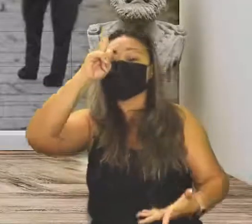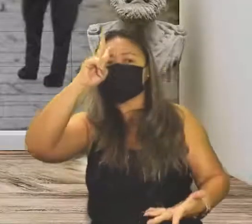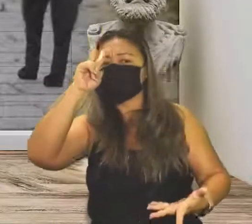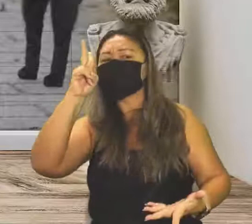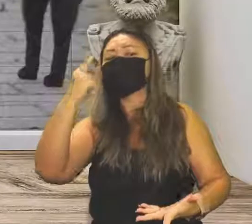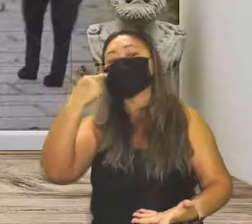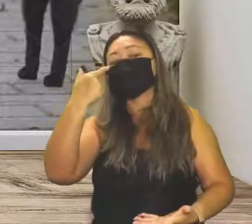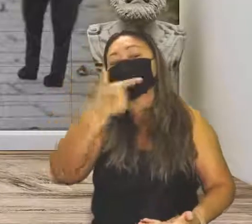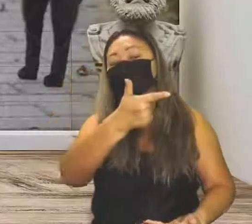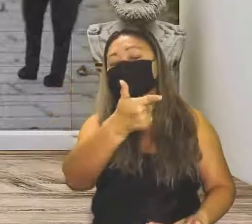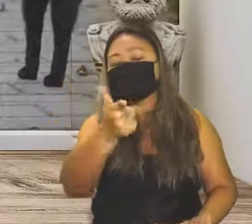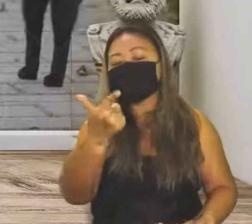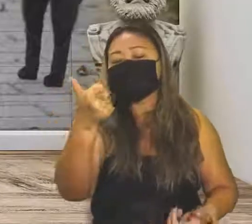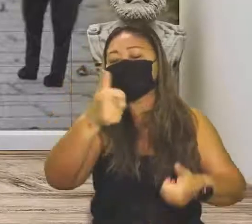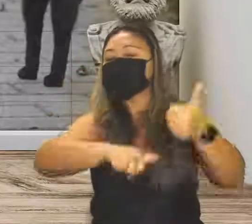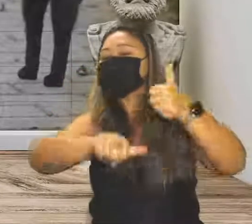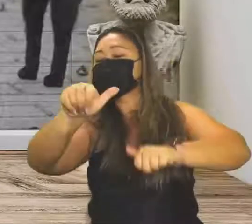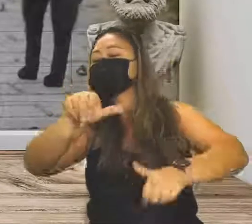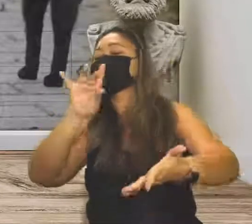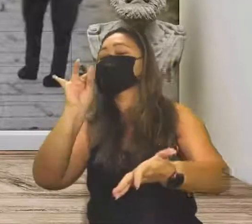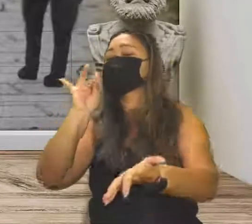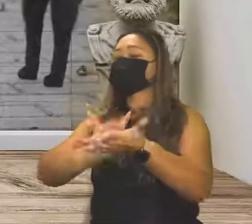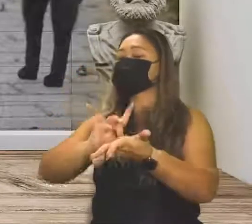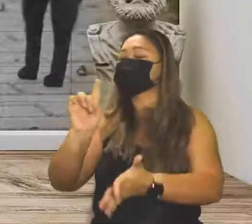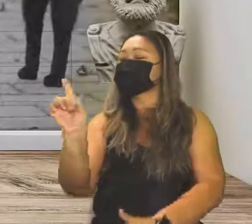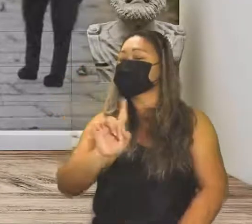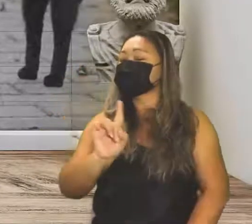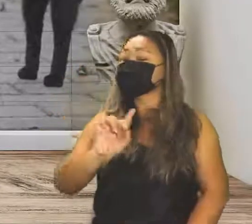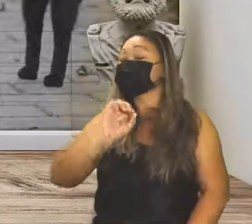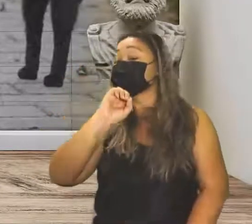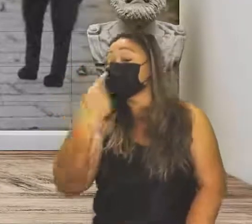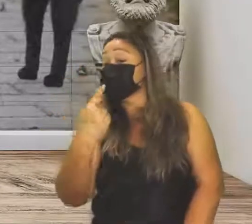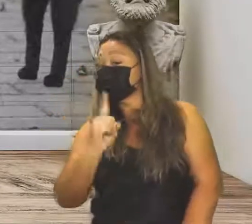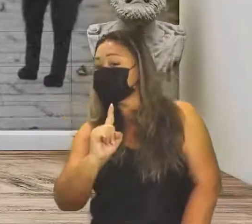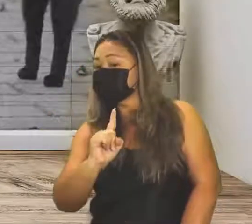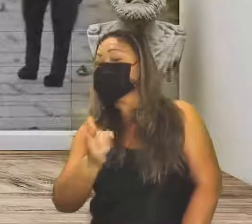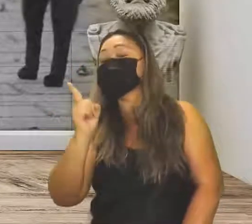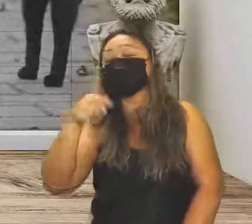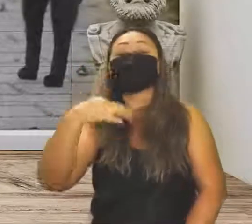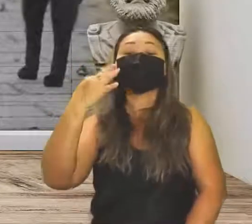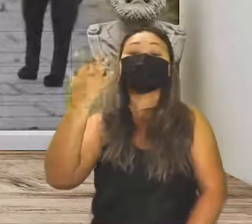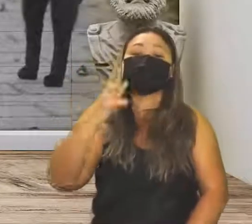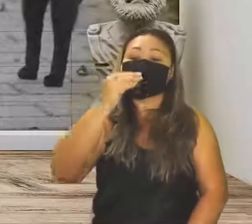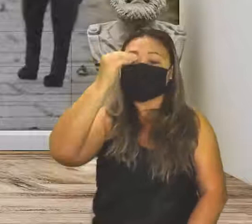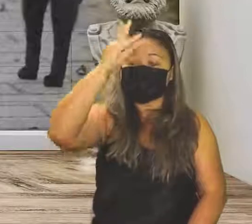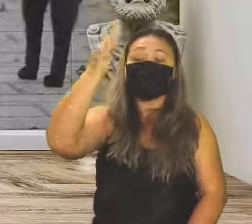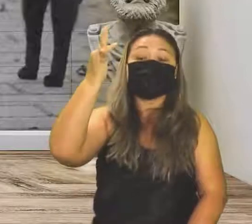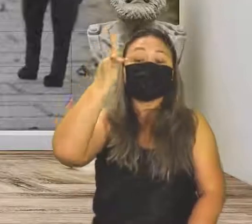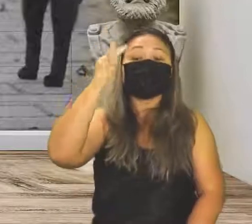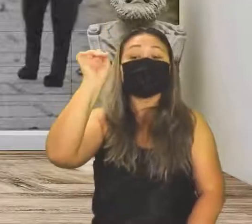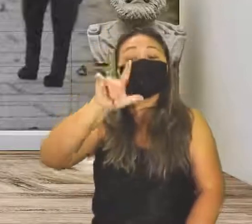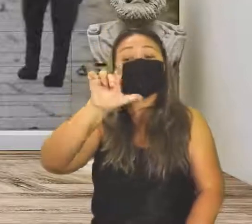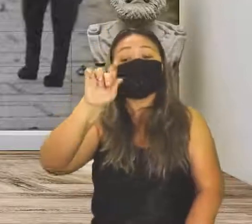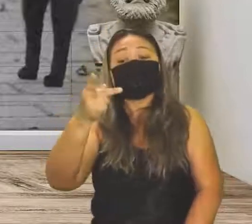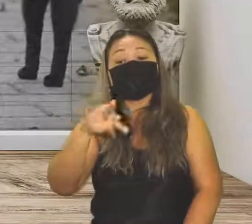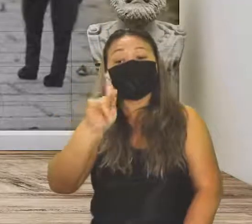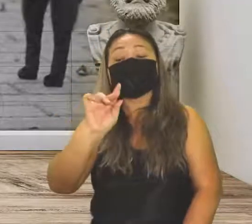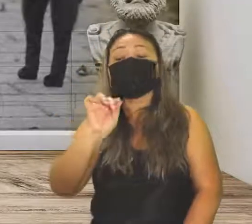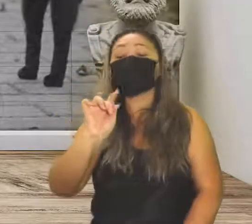se é verdadeiro ou não. Viu aí como o conhecimento aí filosófico? Então ele só é verdadeiro, segundo John Locke, quando ele